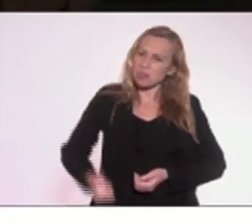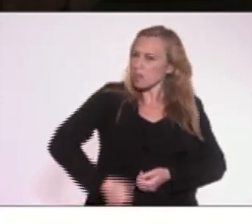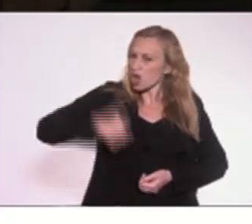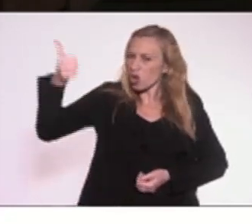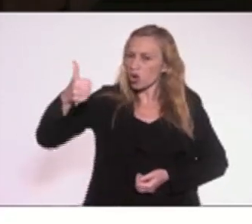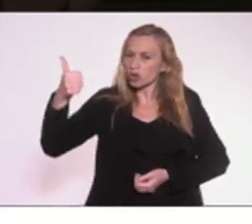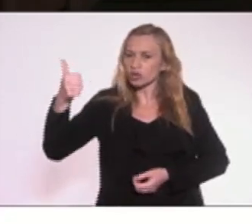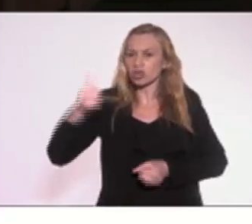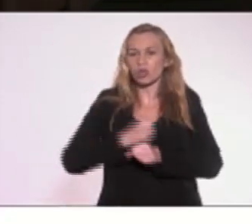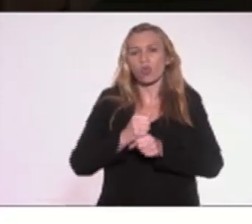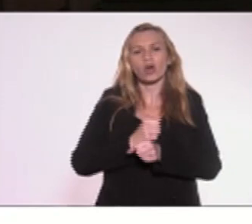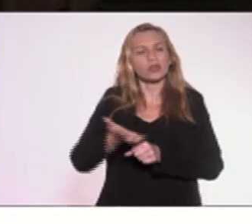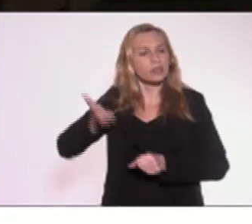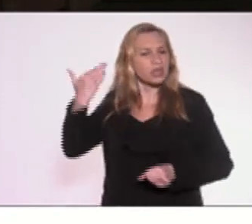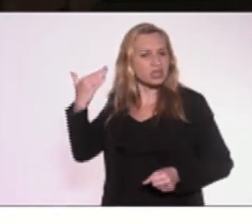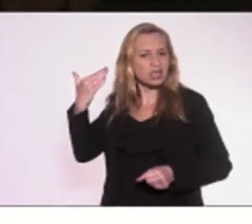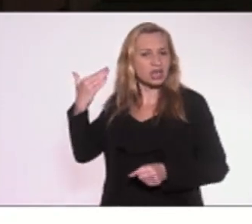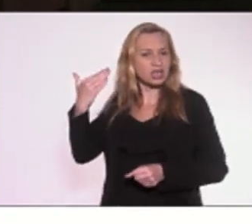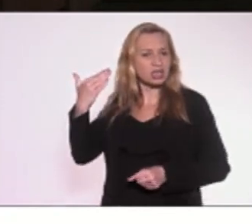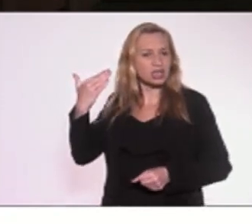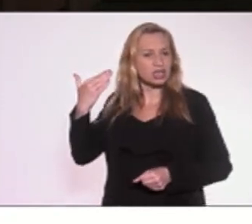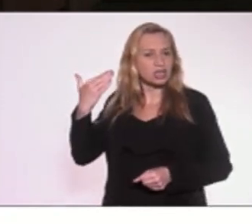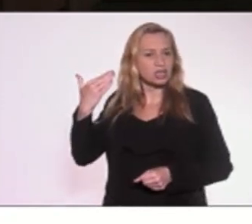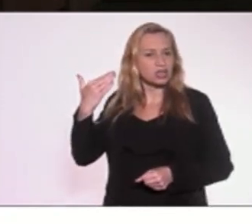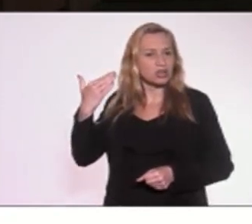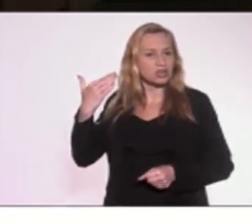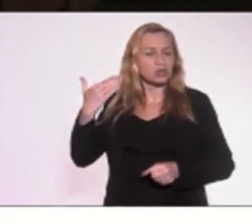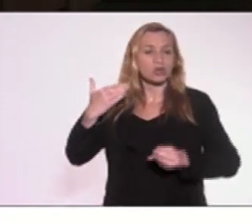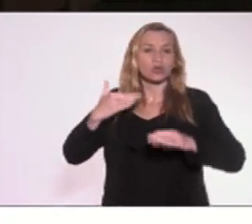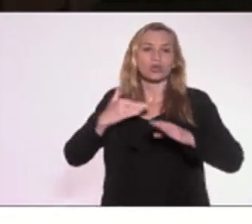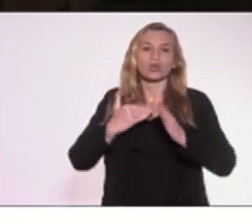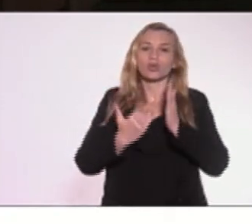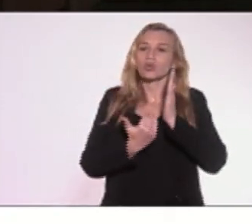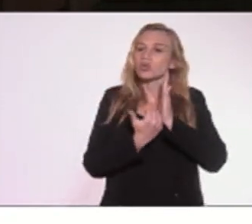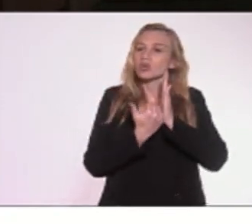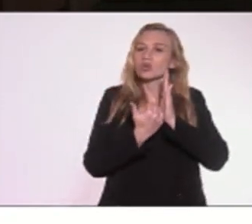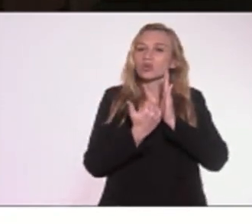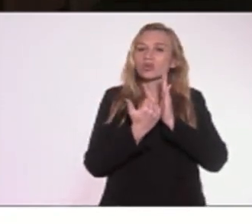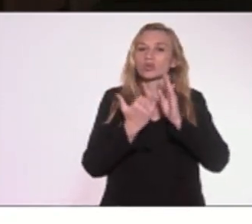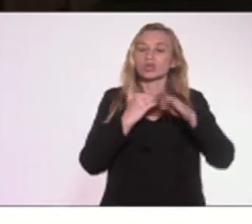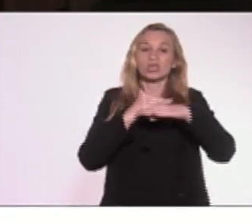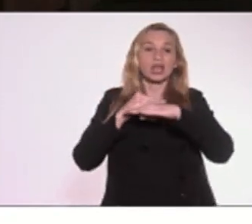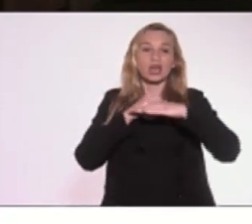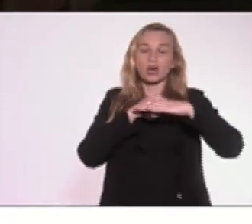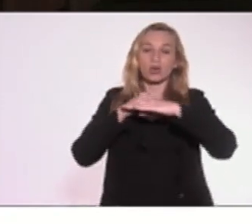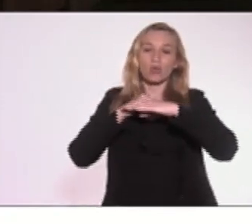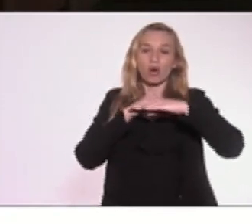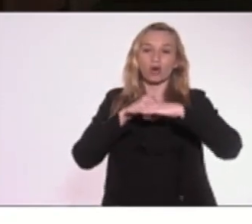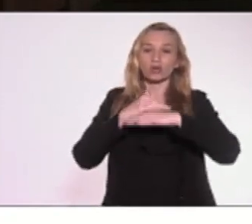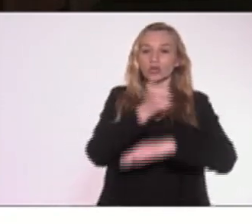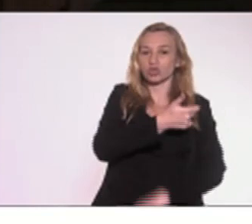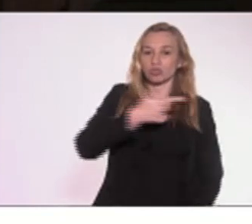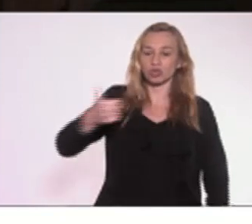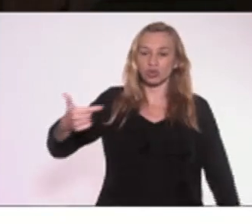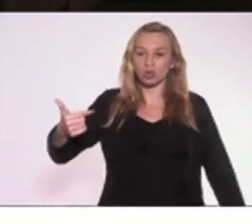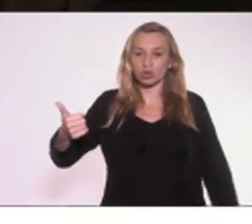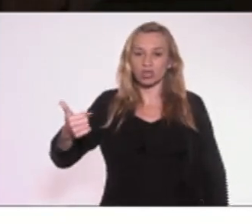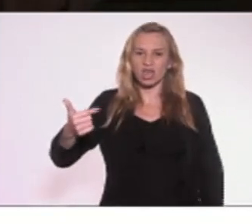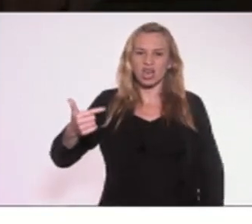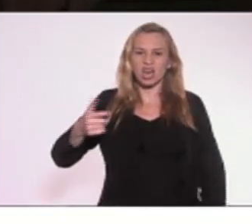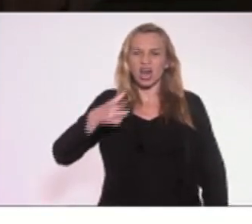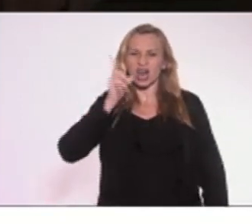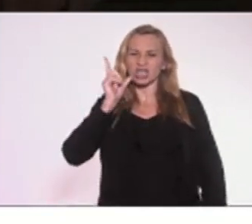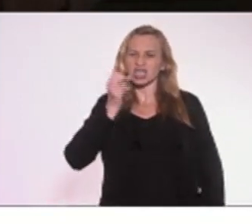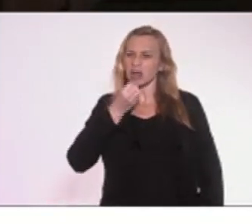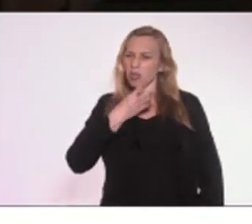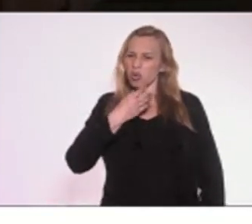passado, estão no mesmo nível de 2012, antes era bom e agora esses números são ruins. Eu